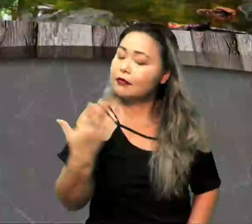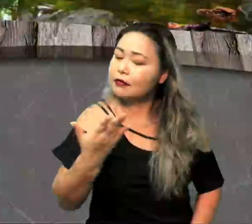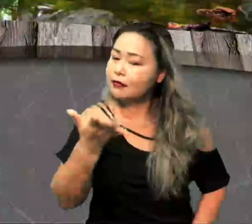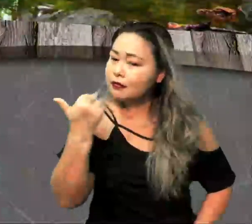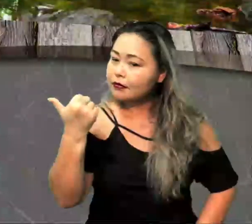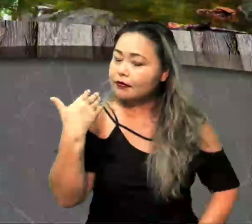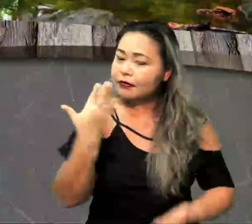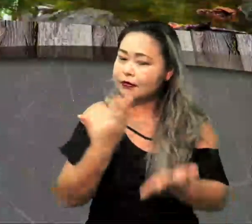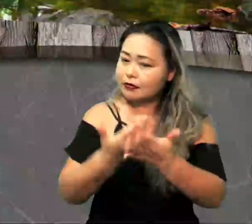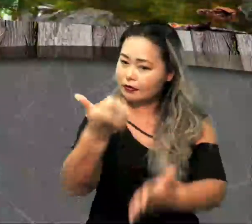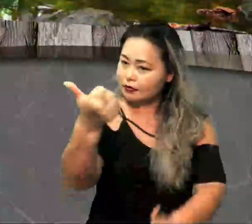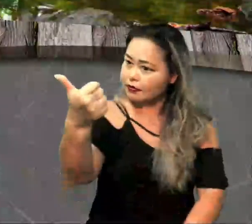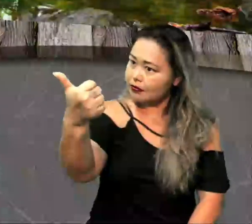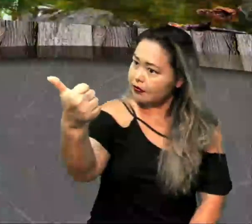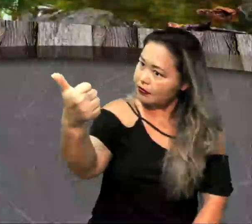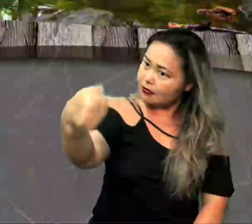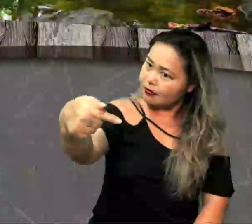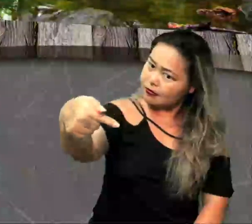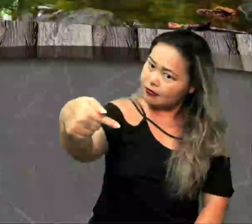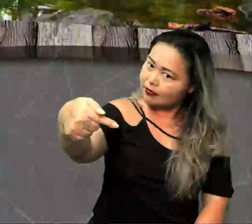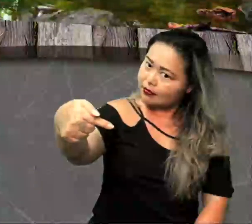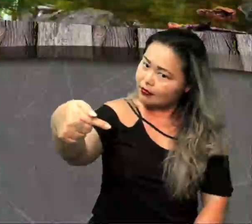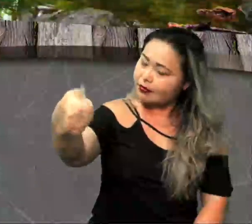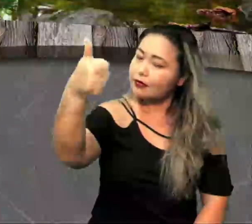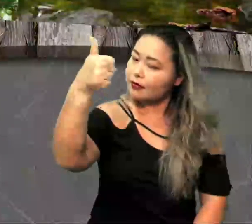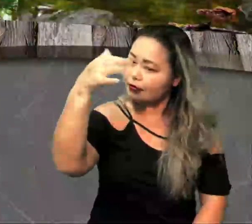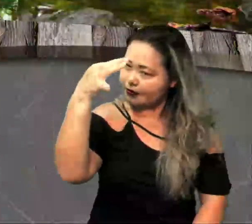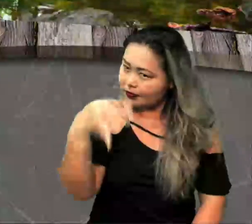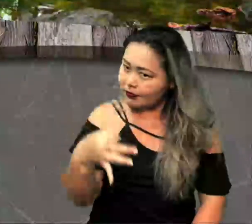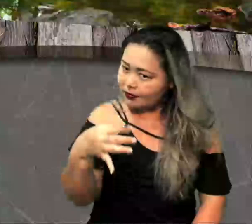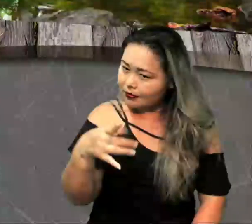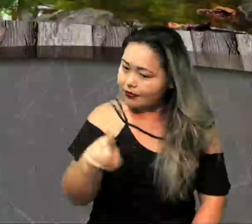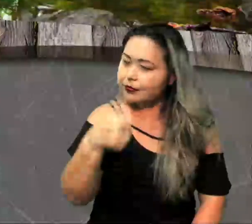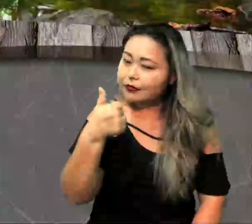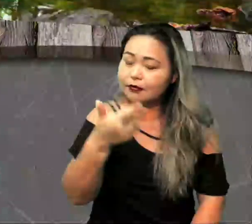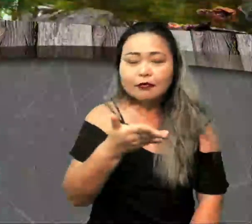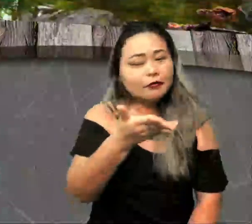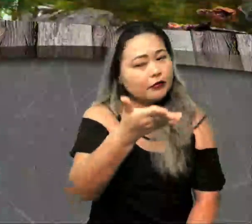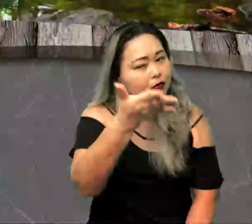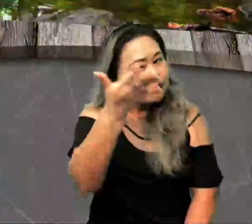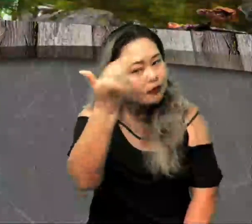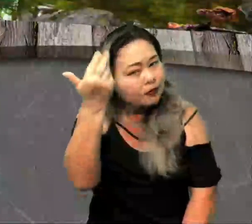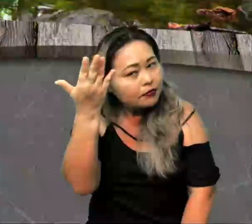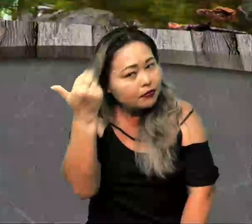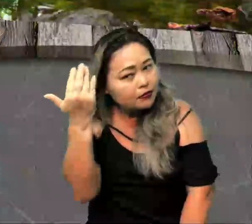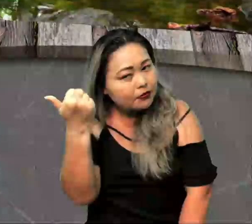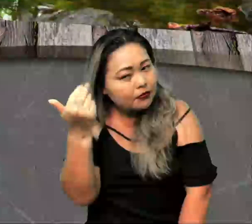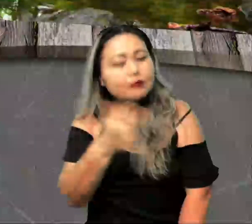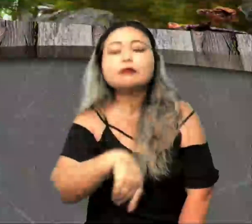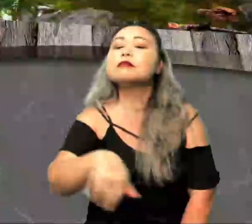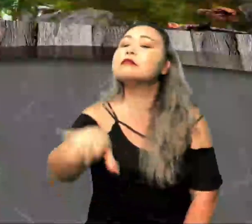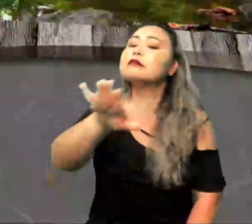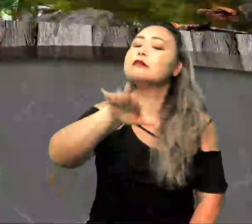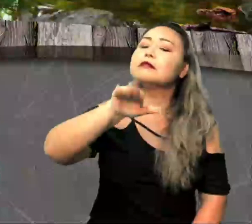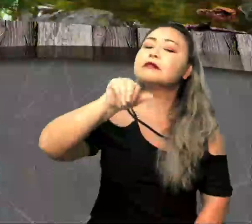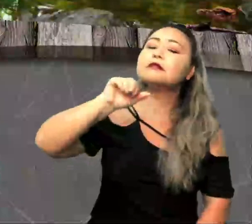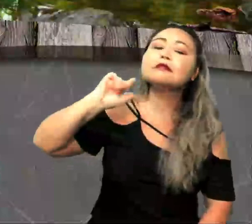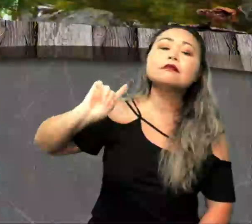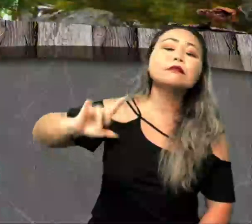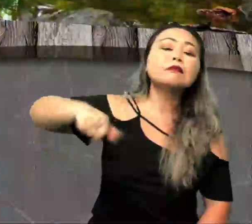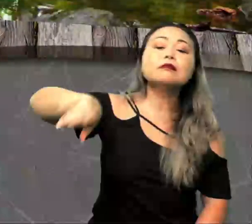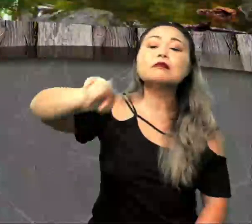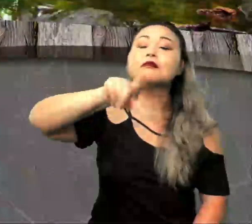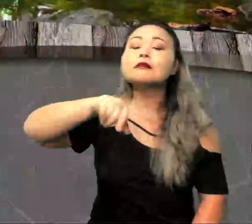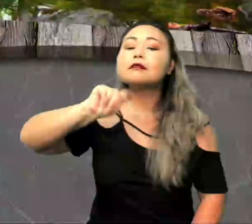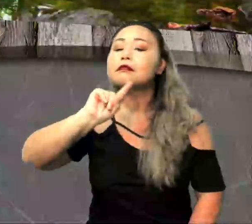aula 17, certo, galera? Então, eu chamo a sua atenção, chamo realmente